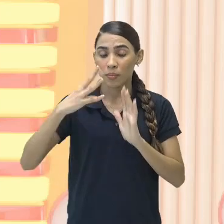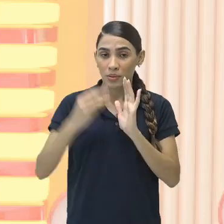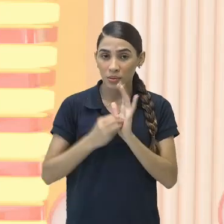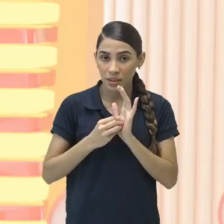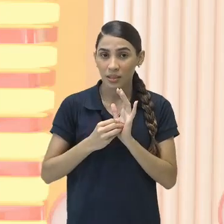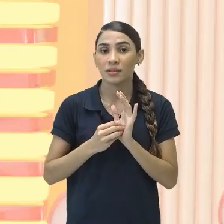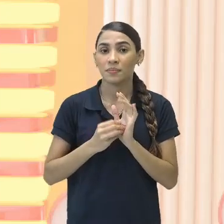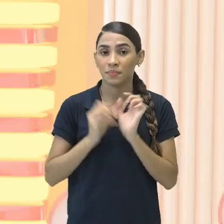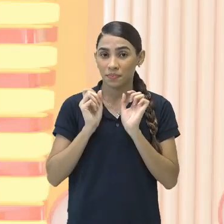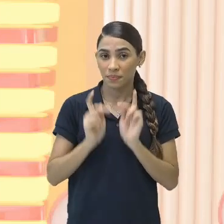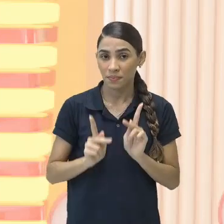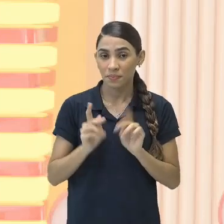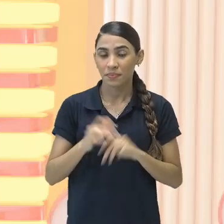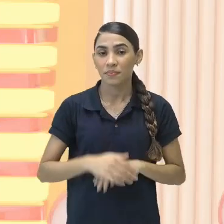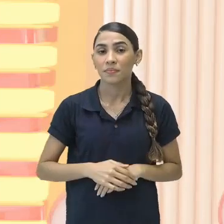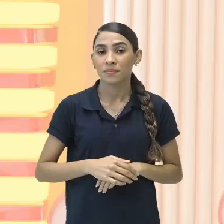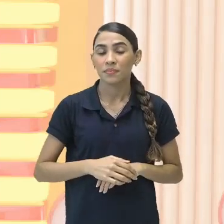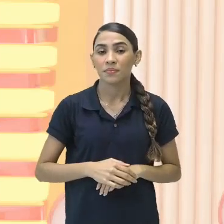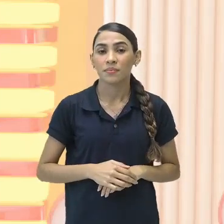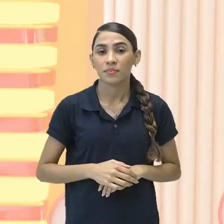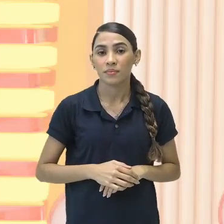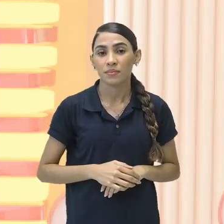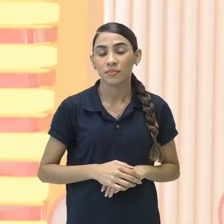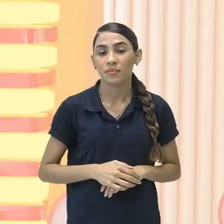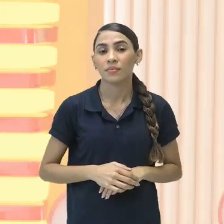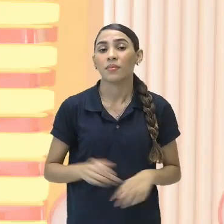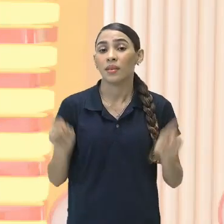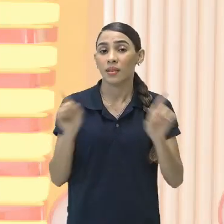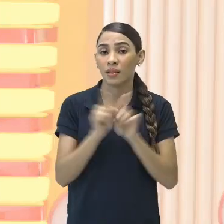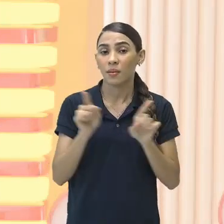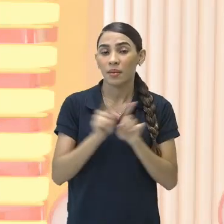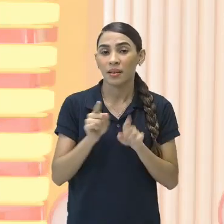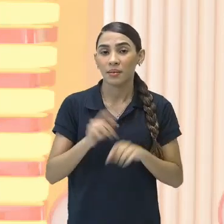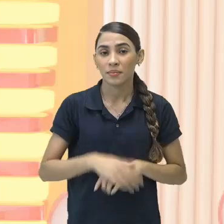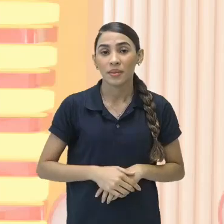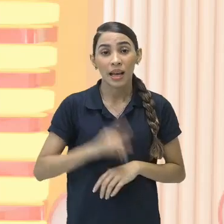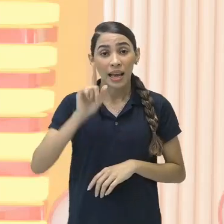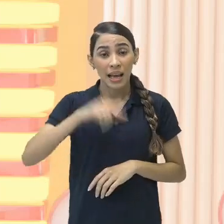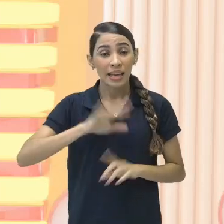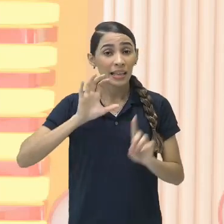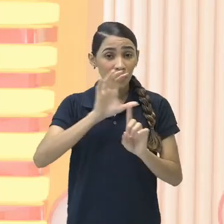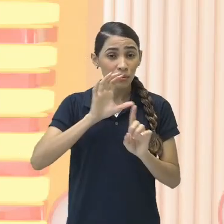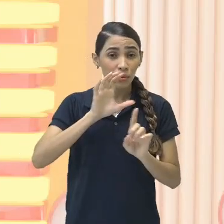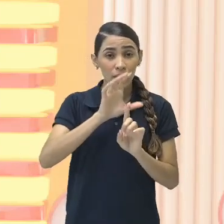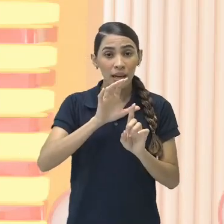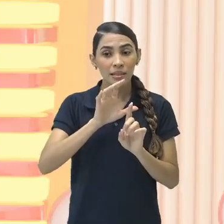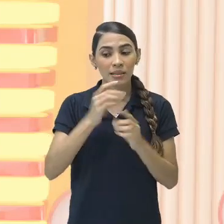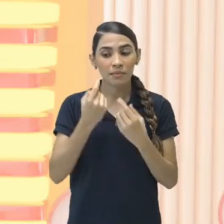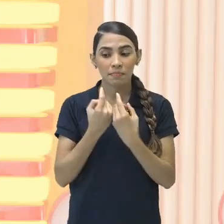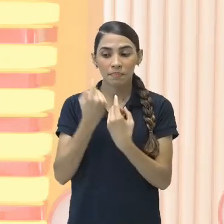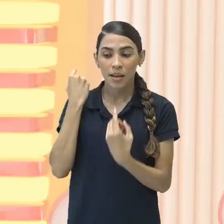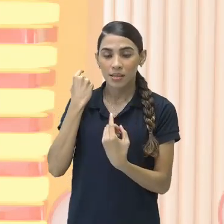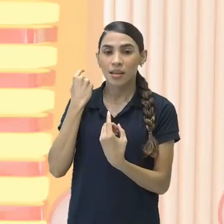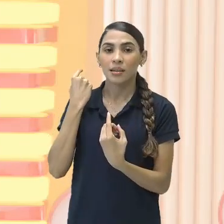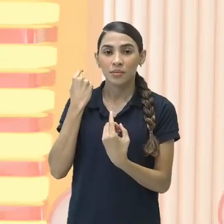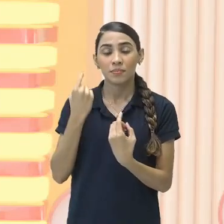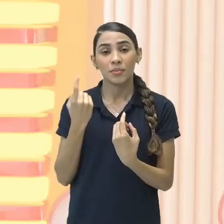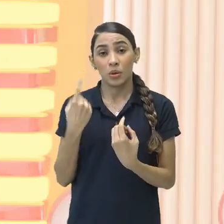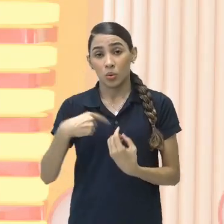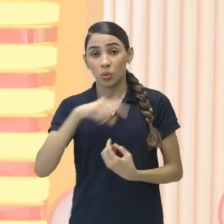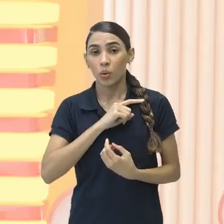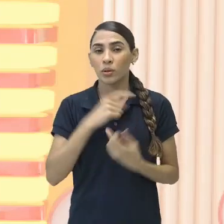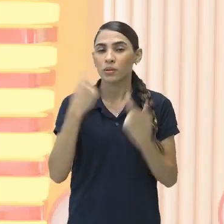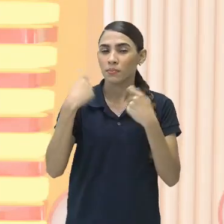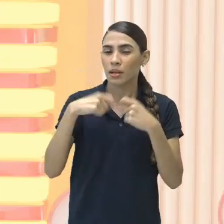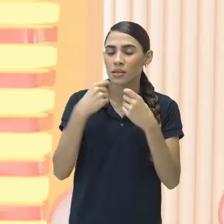amazonense, né? Como um todo. Isso também, pessoal, é reflexo de situações do passado, né? A gente precisa